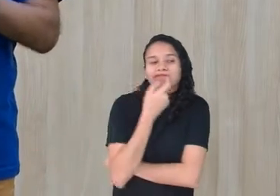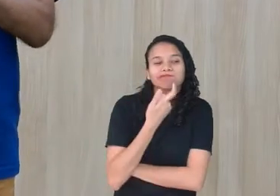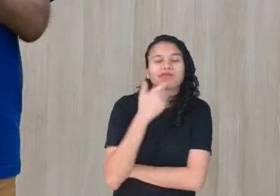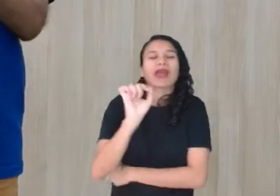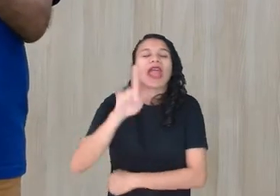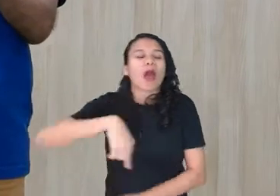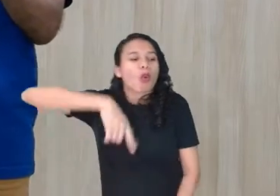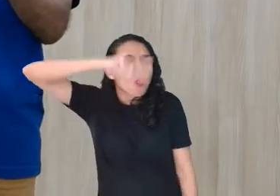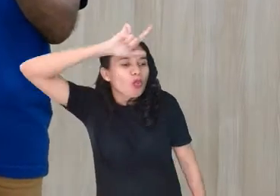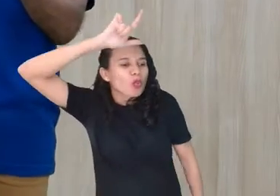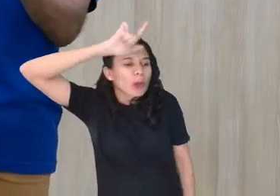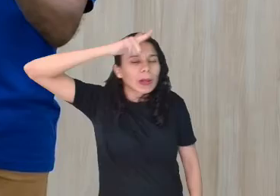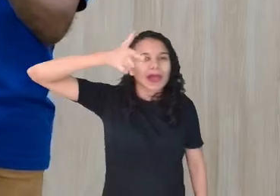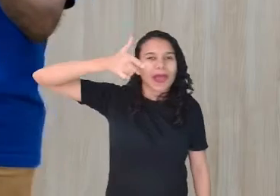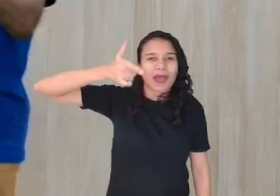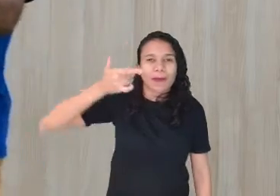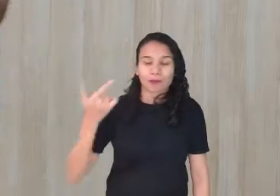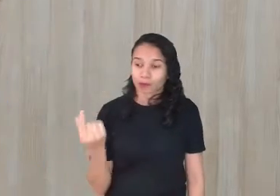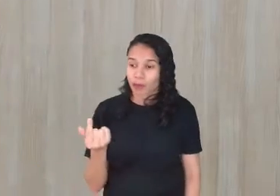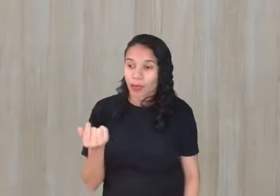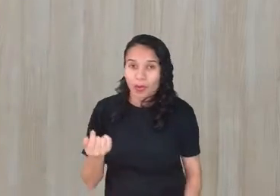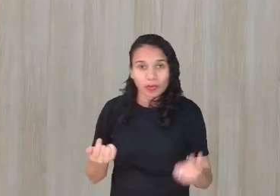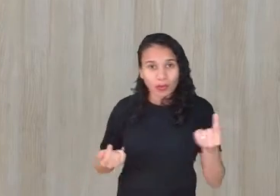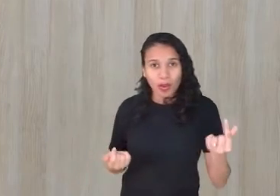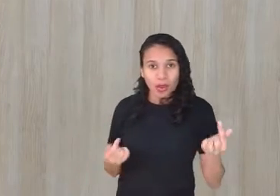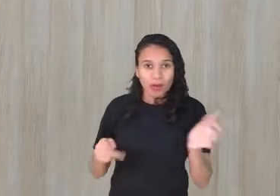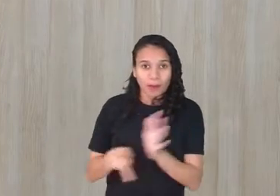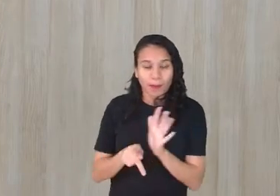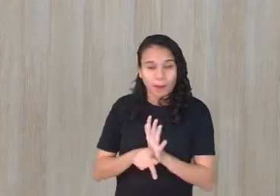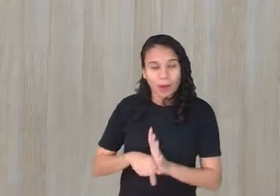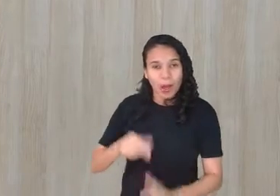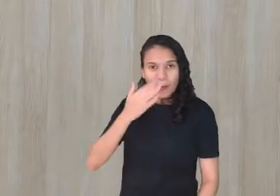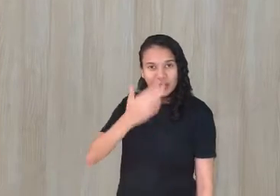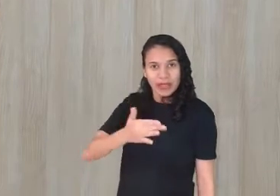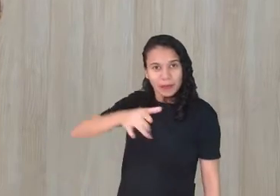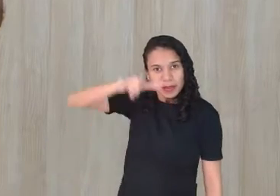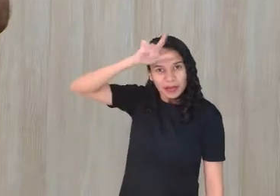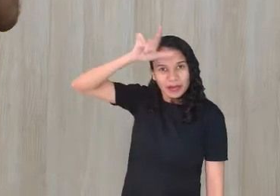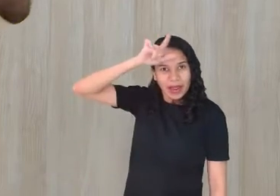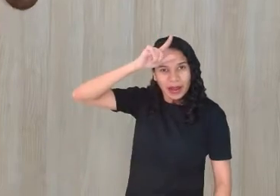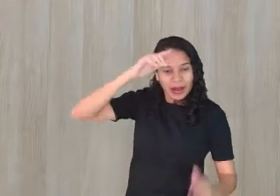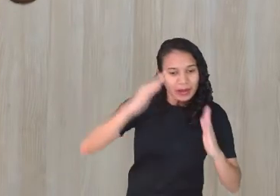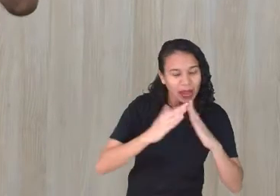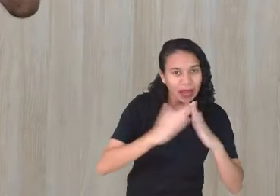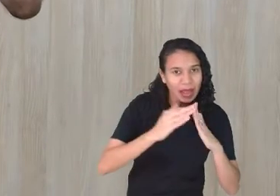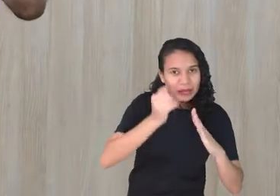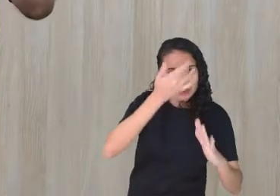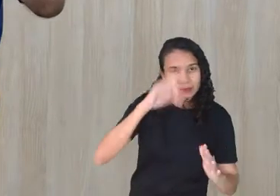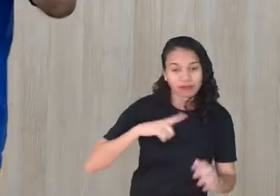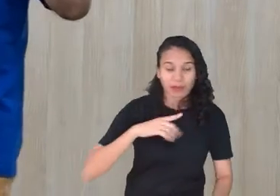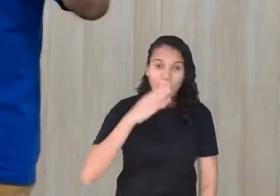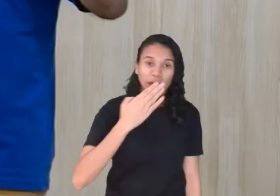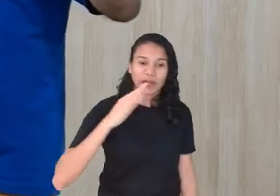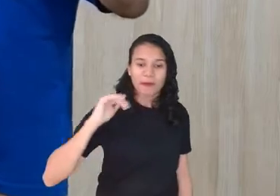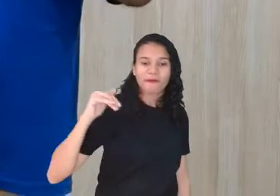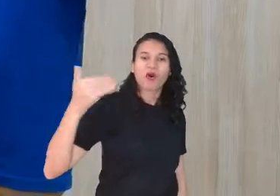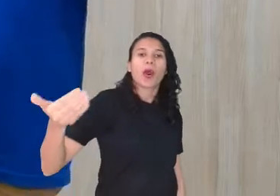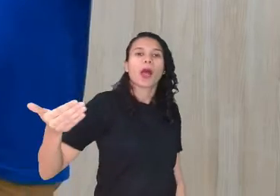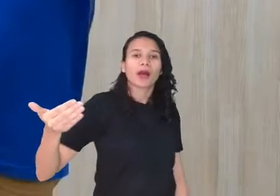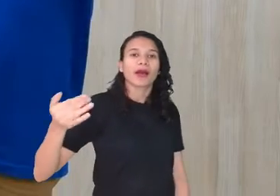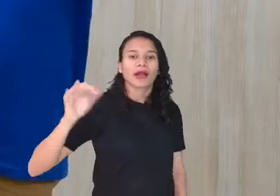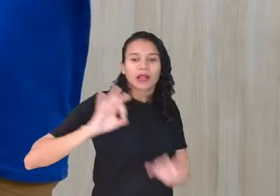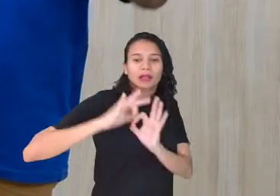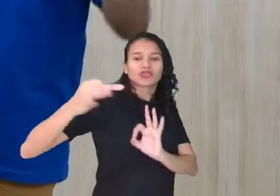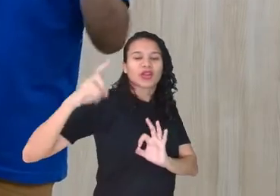isso, o valor é menor para esse time que está na liderança, que está jogando em casa. E que está jogando fora, o valor vai ser